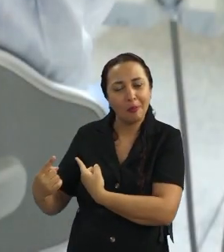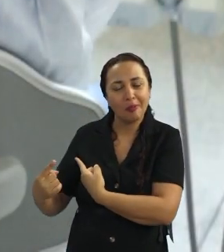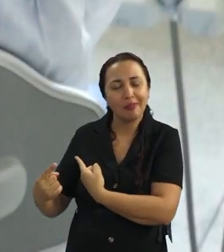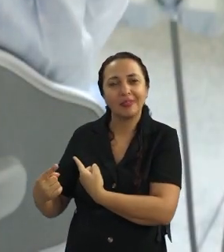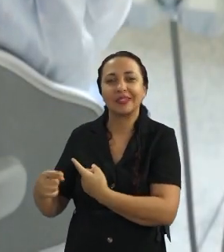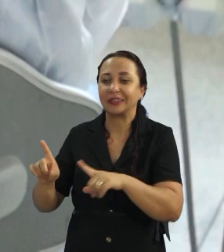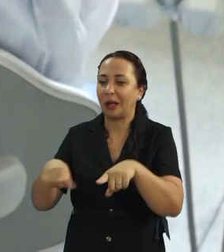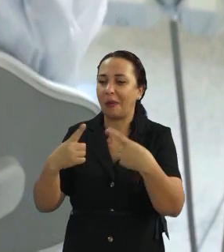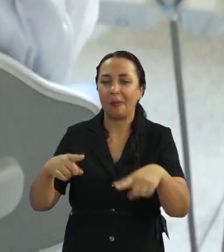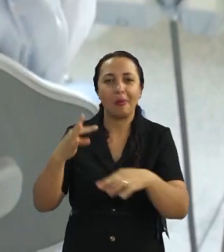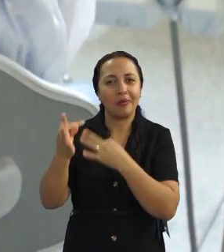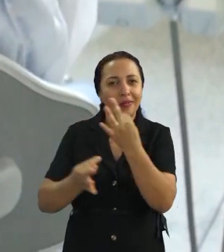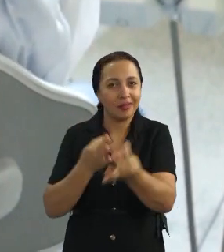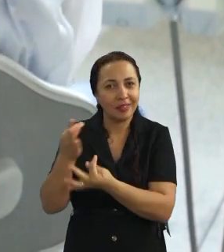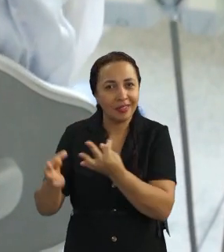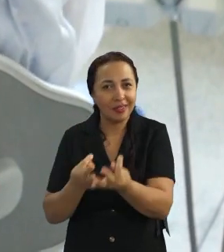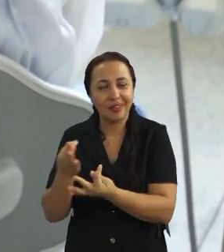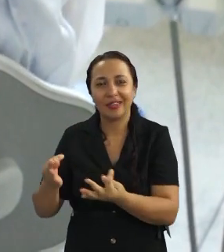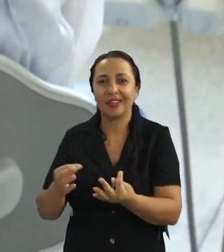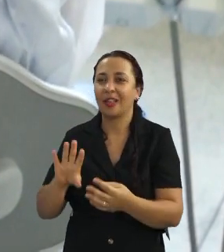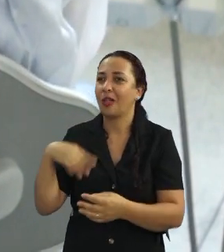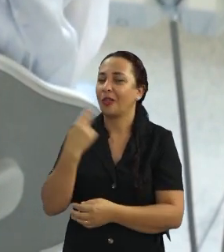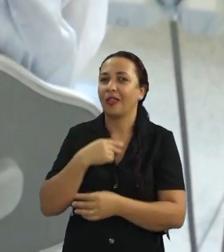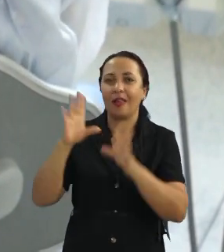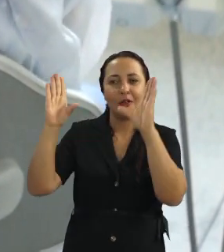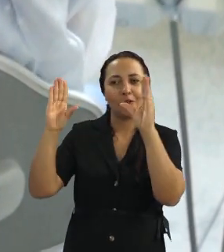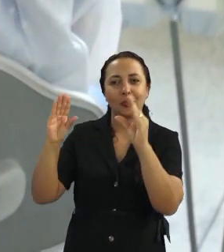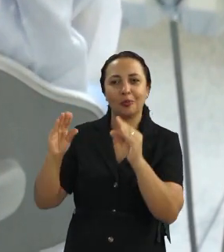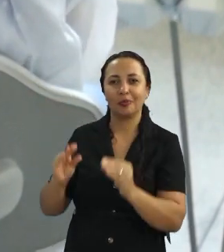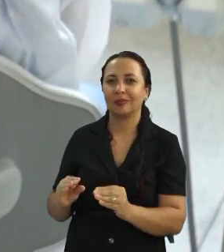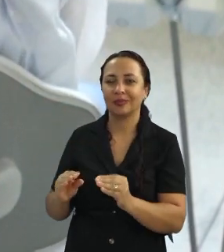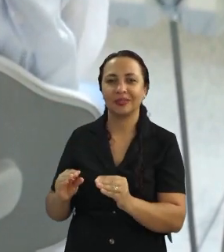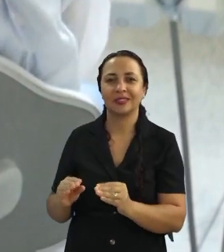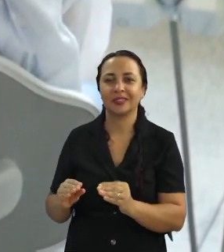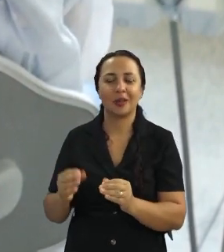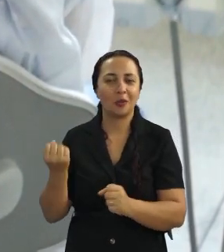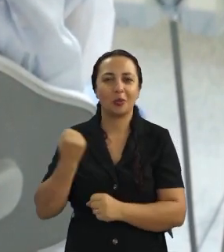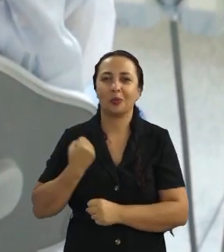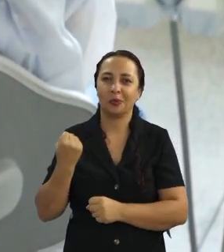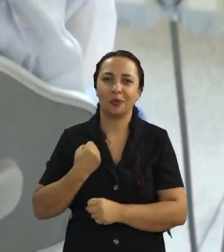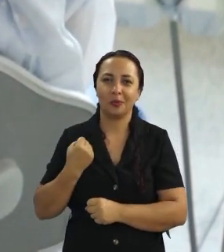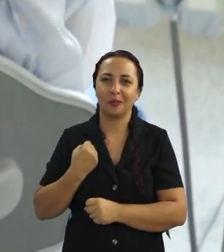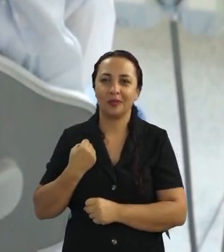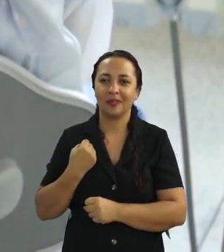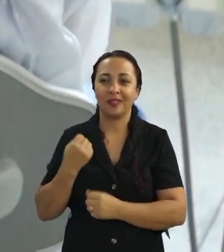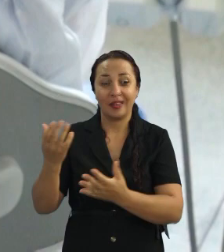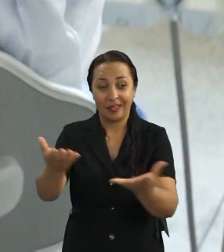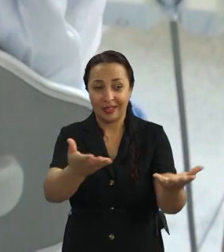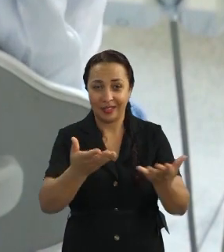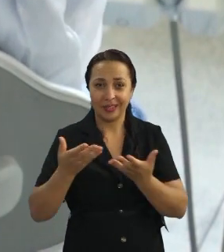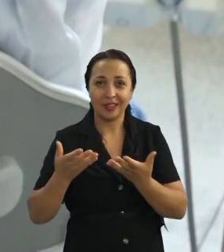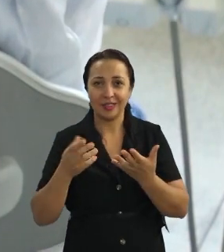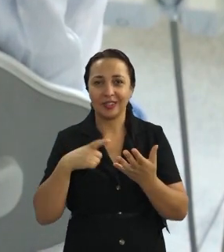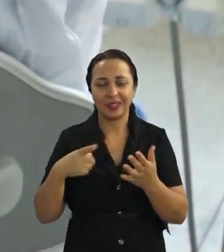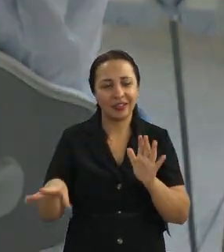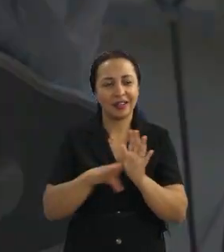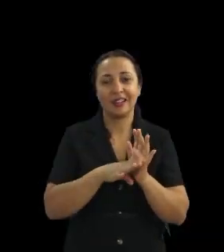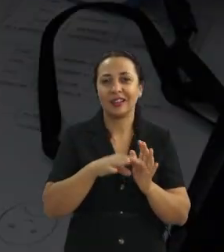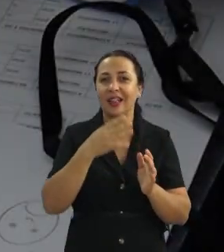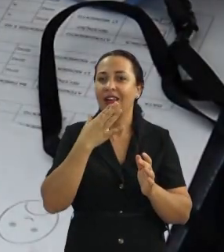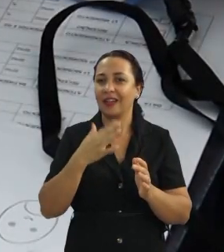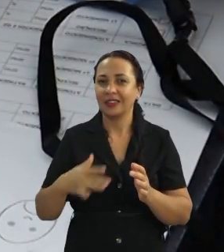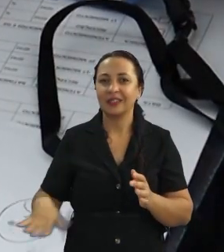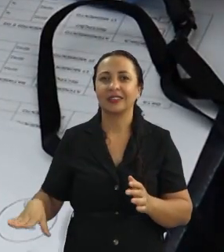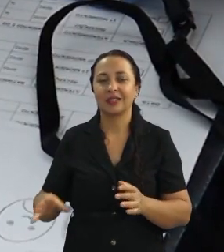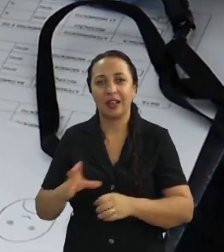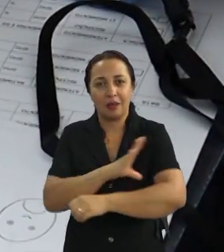que faz o processo mesmo da musicoterapia com eles, a gente vê uma redução drástica, assim, do número. Na recepção, por exemplo, a gente chega e as